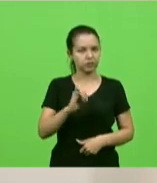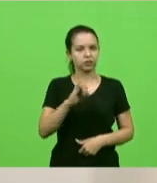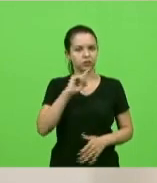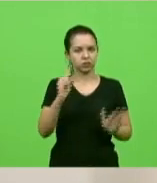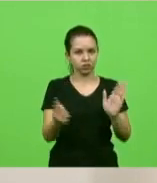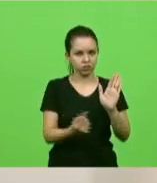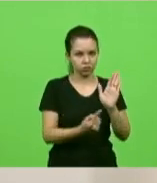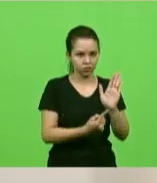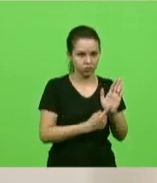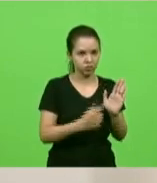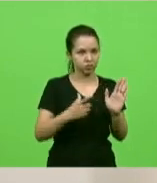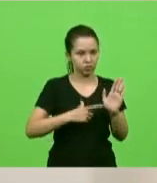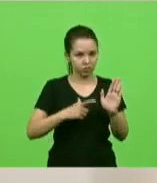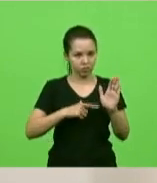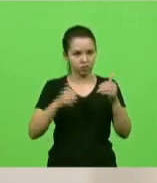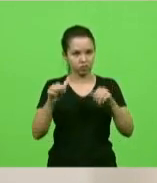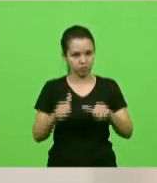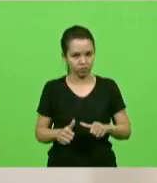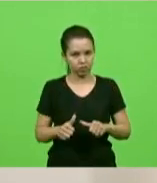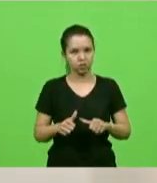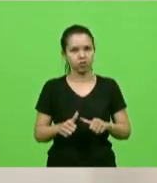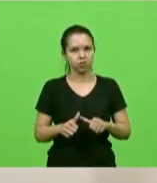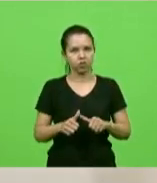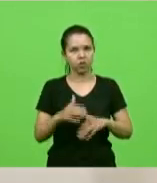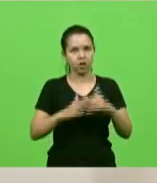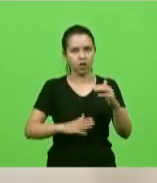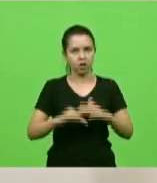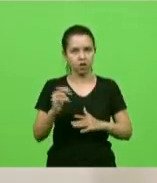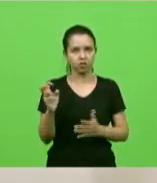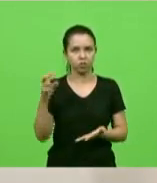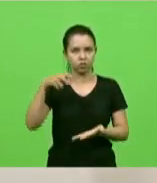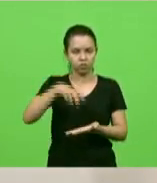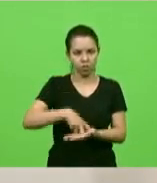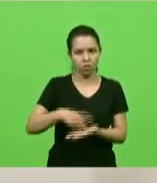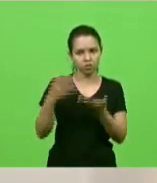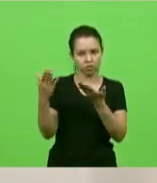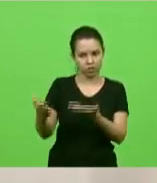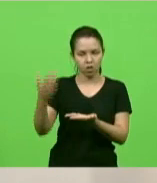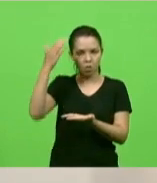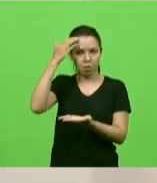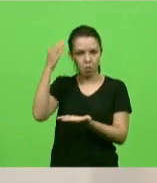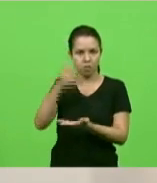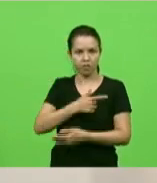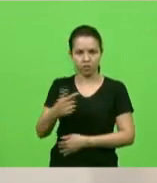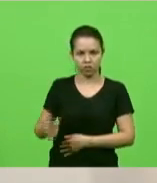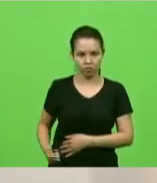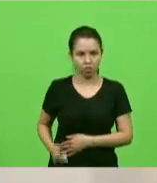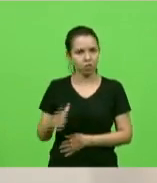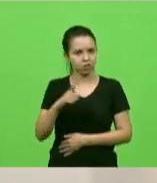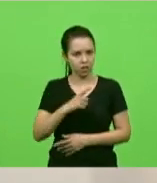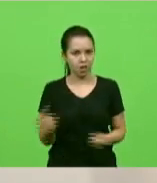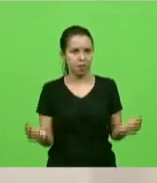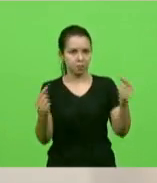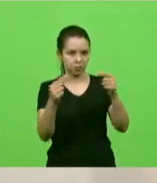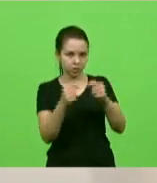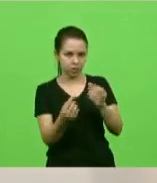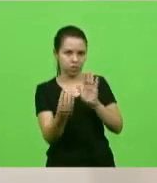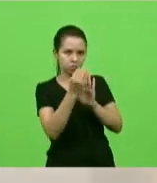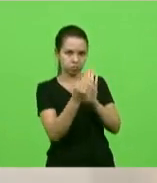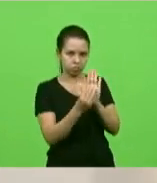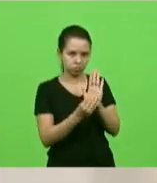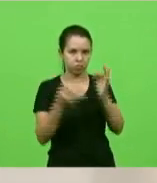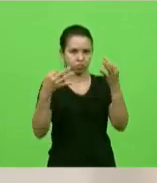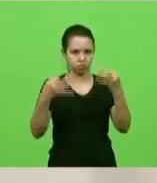atos imputados ao governador do Estado se enquadram aos crimes de responsabilidade tipificados em nosso